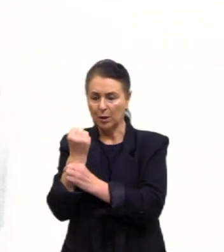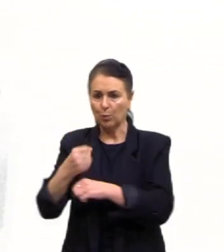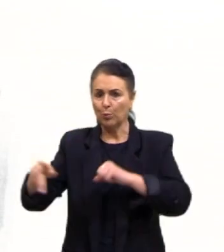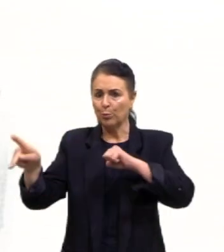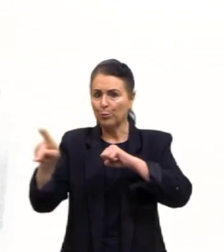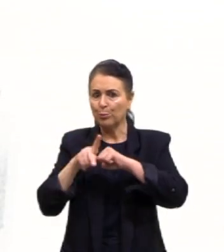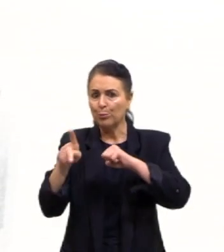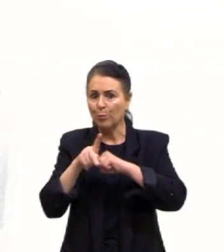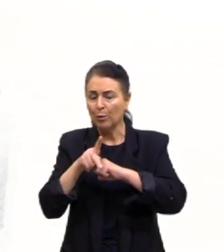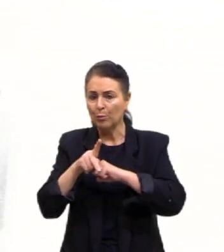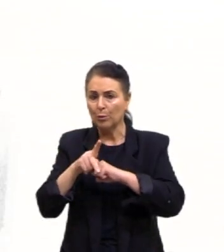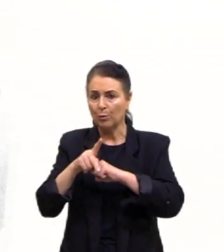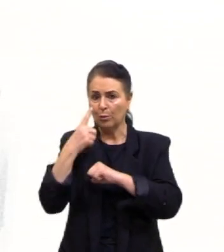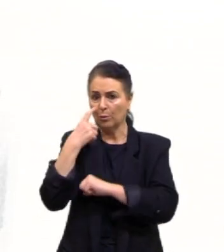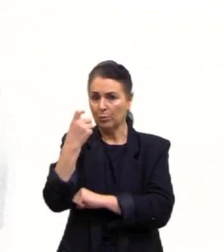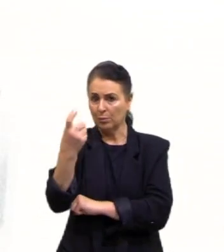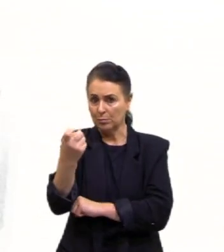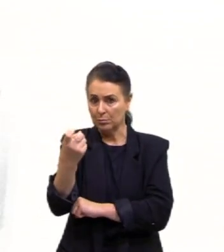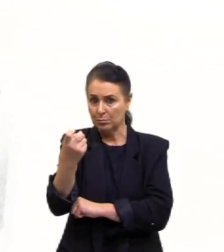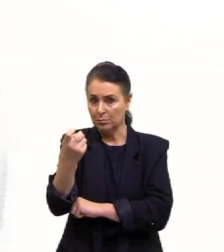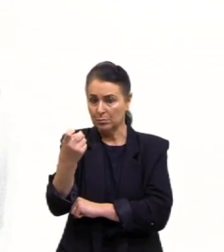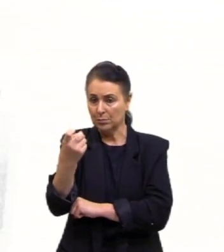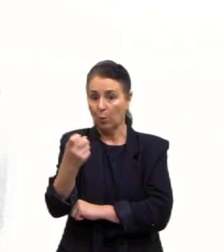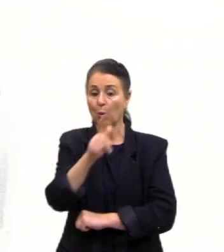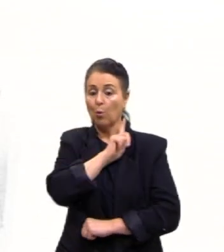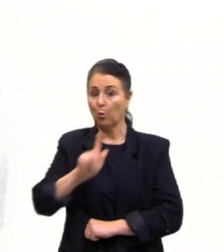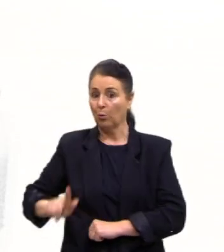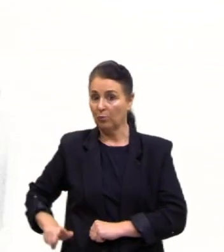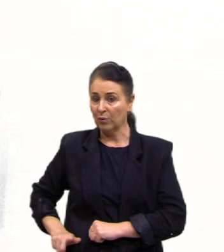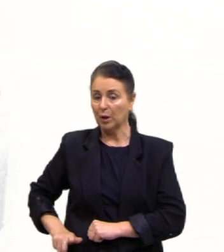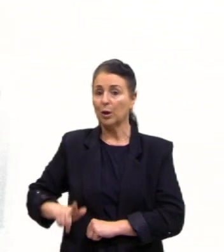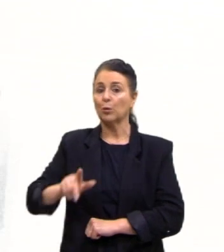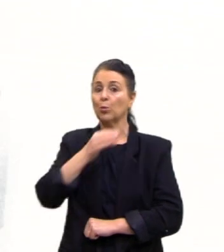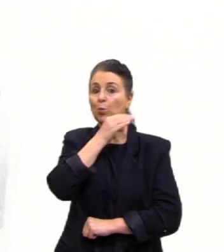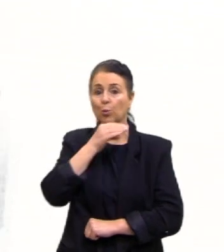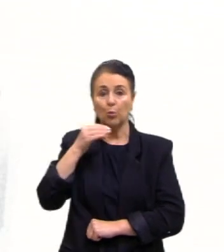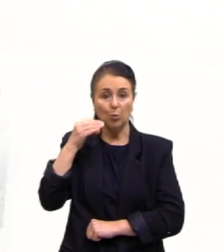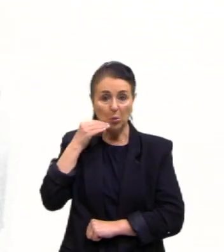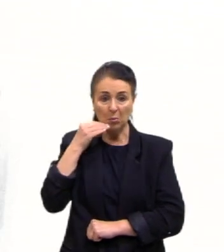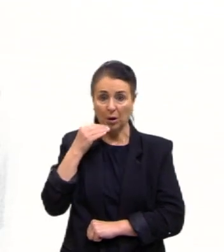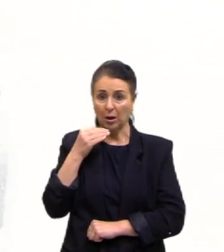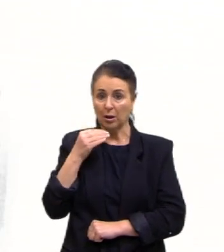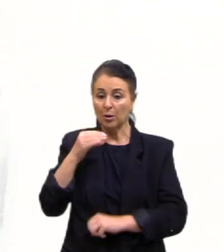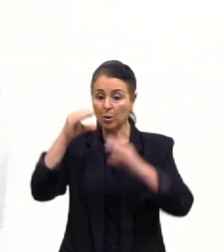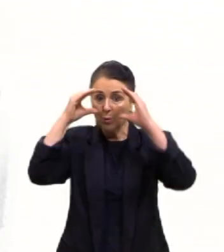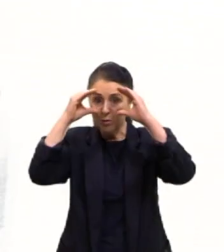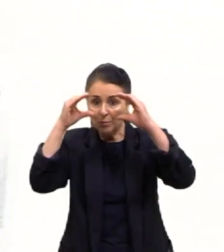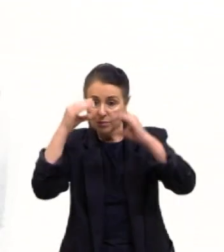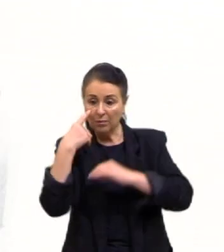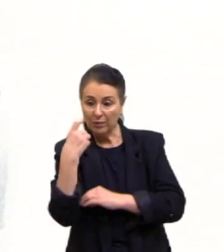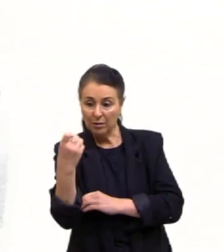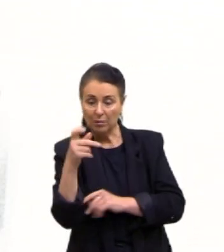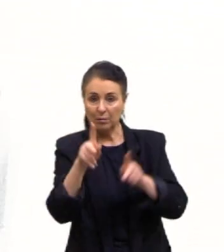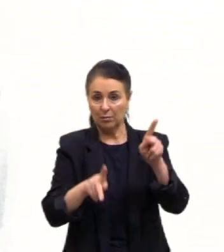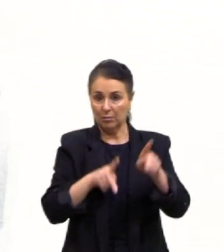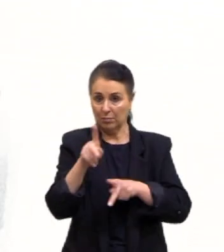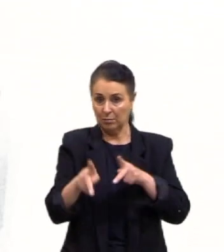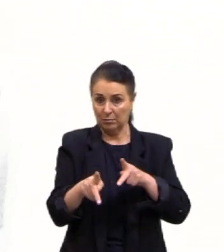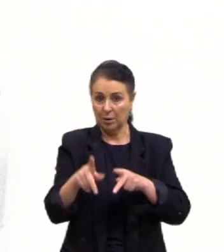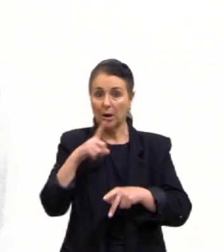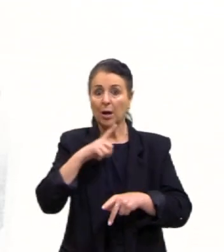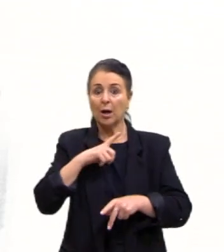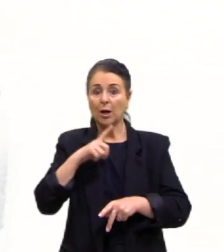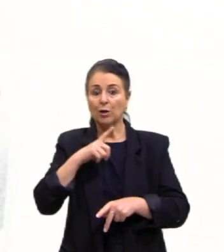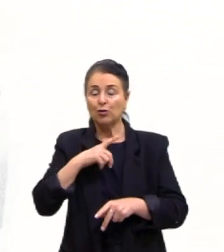era governada em prol do interesse da população dos seus próprios econômicos né ela tinha governantes que